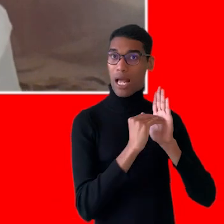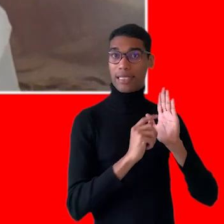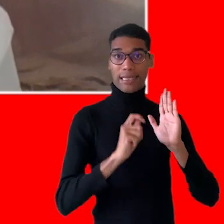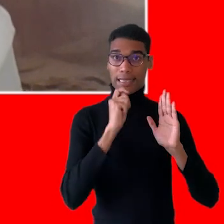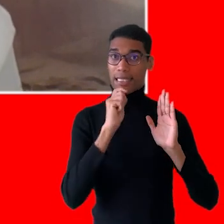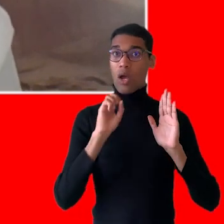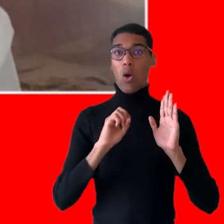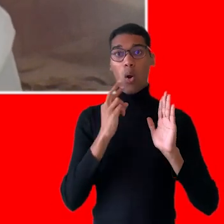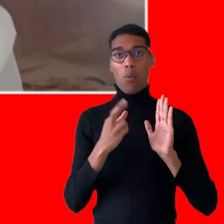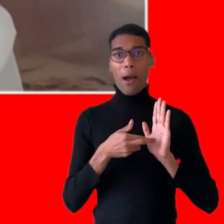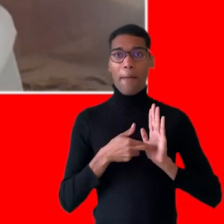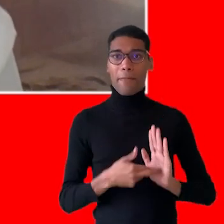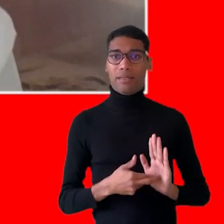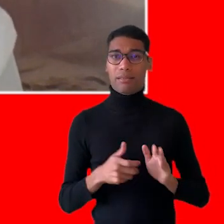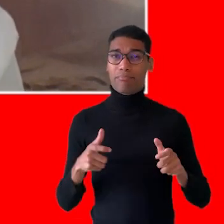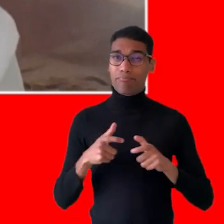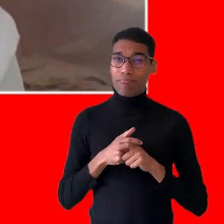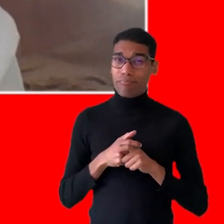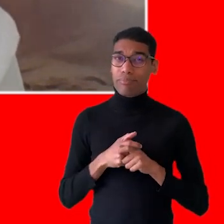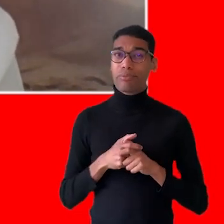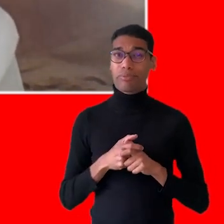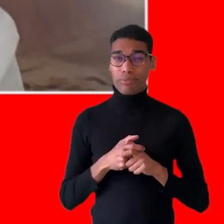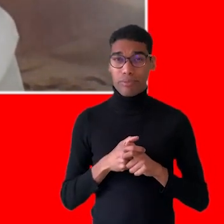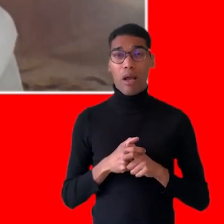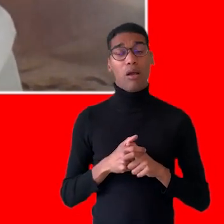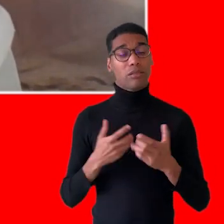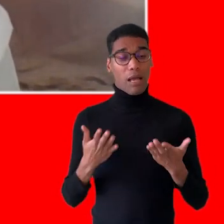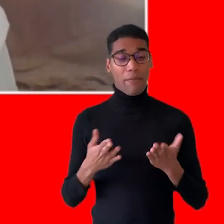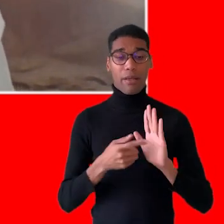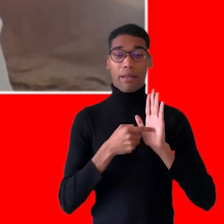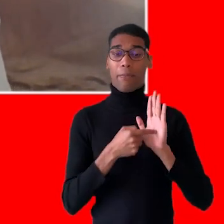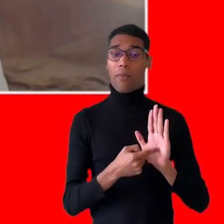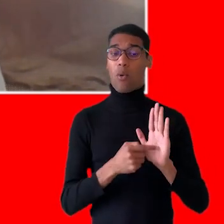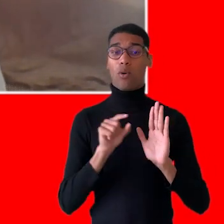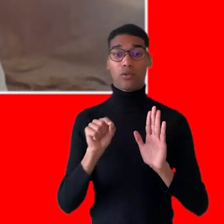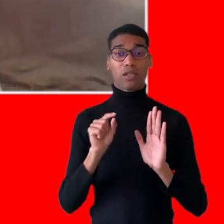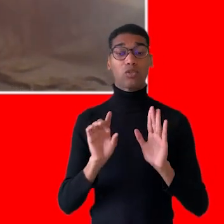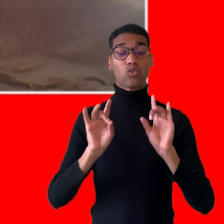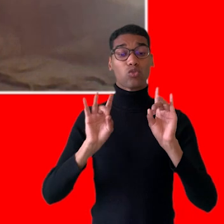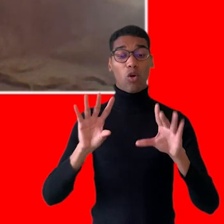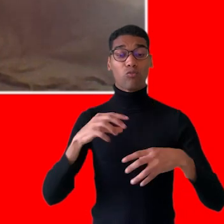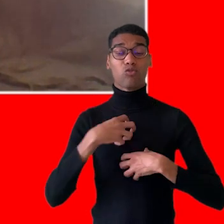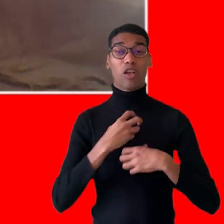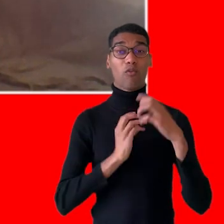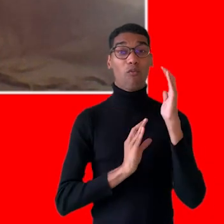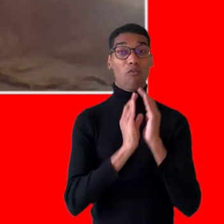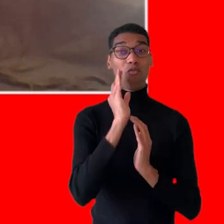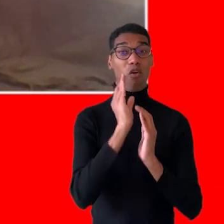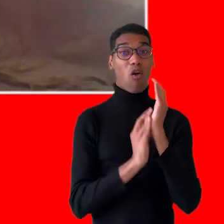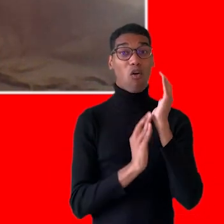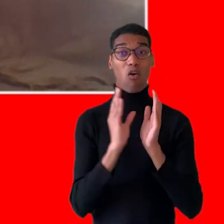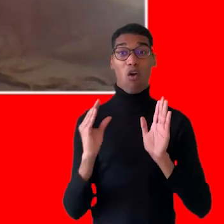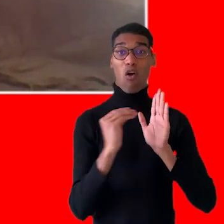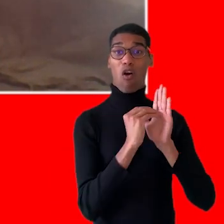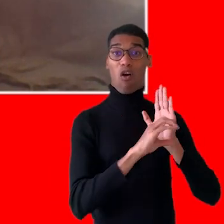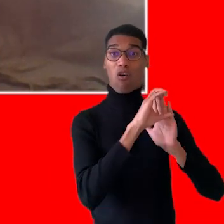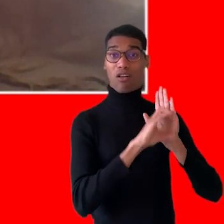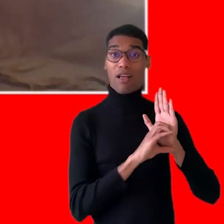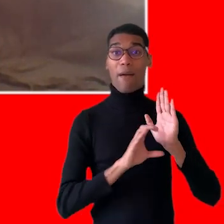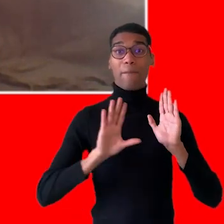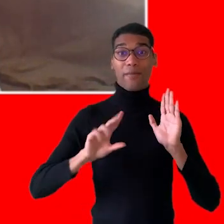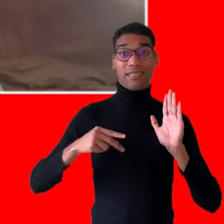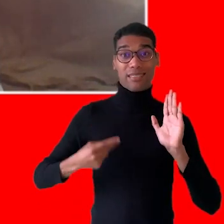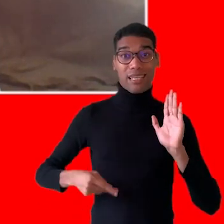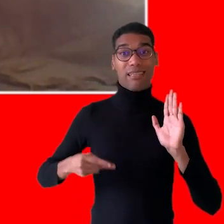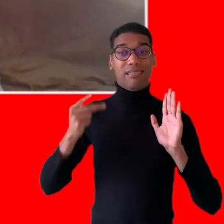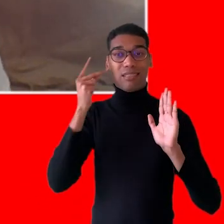com uma representação muito pequenininha, pontual, folclorizada no currículo, né? Então, nós vivemos em